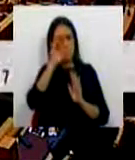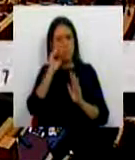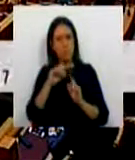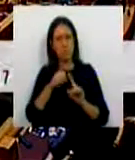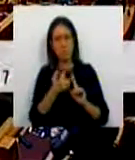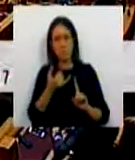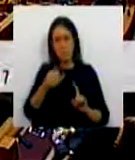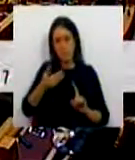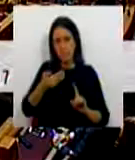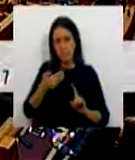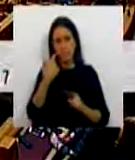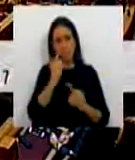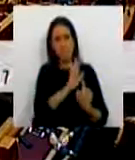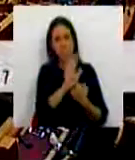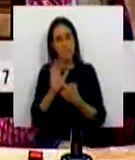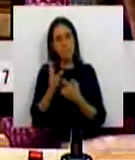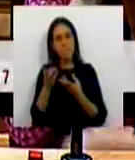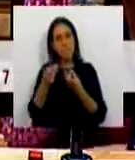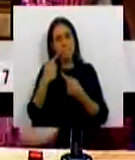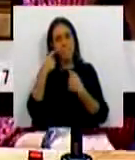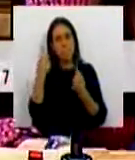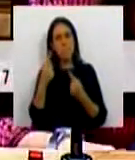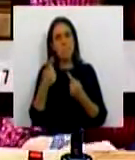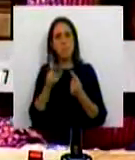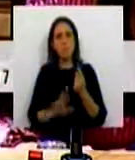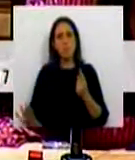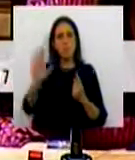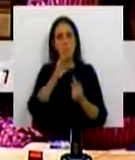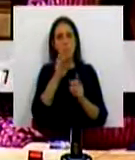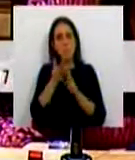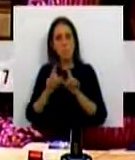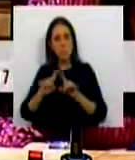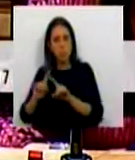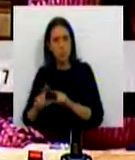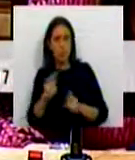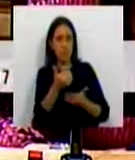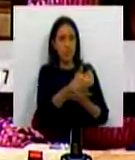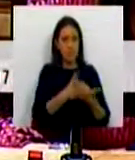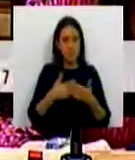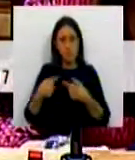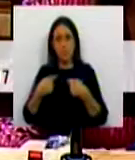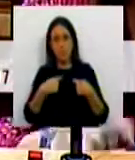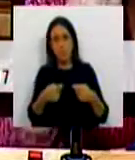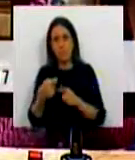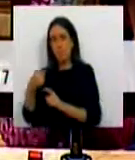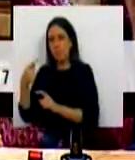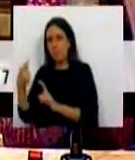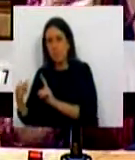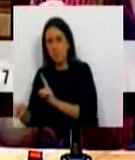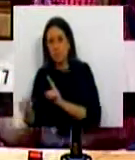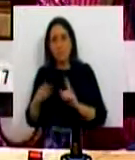contas públicas em contabilidade nacional nas suas diferentes vertentes. Receita, despesa, saldo, ajustamento